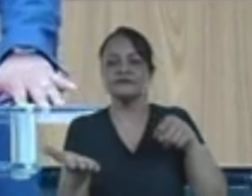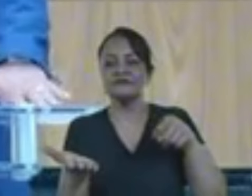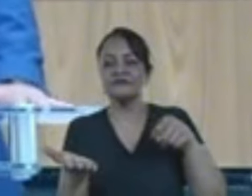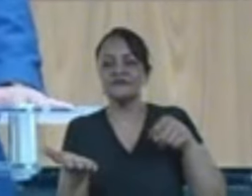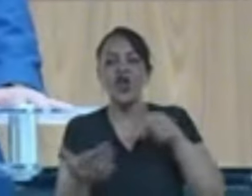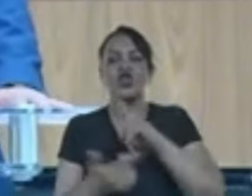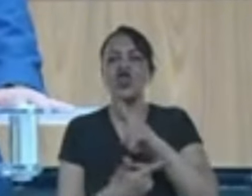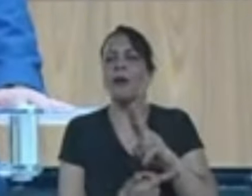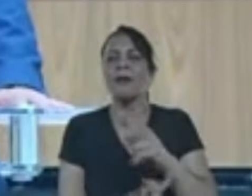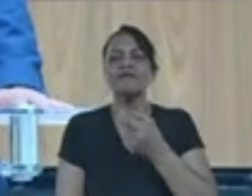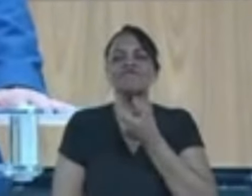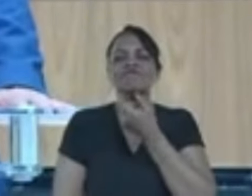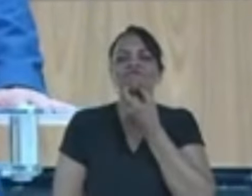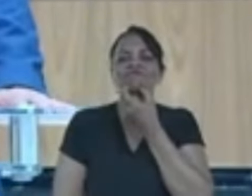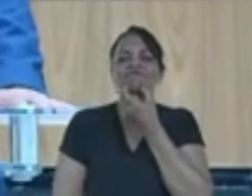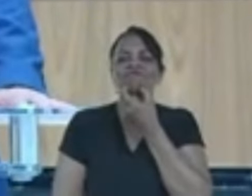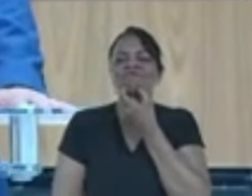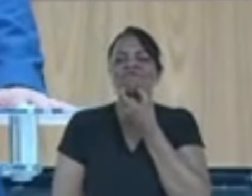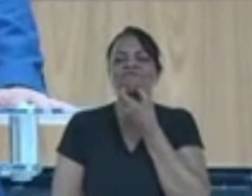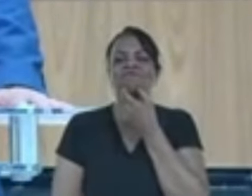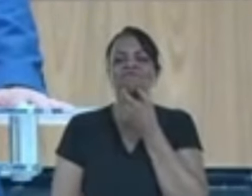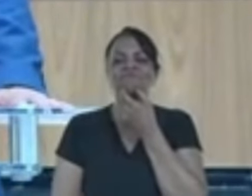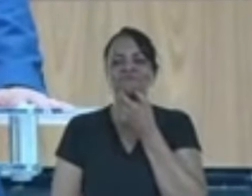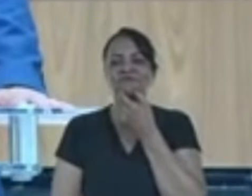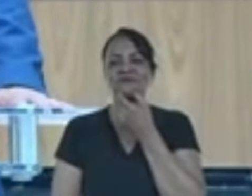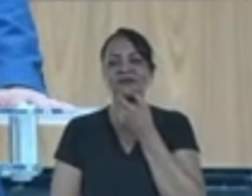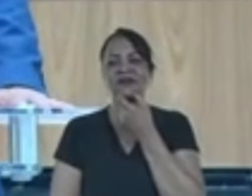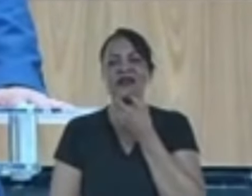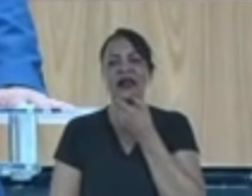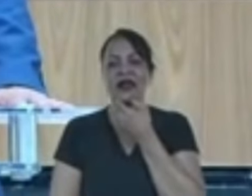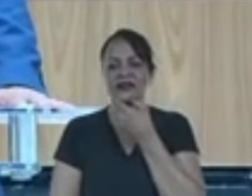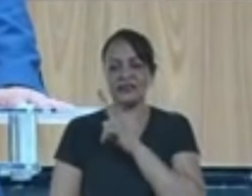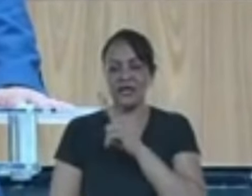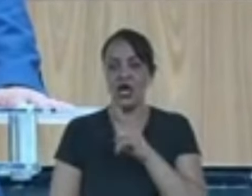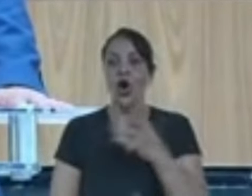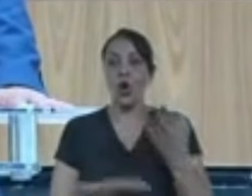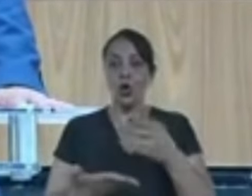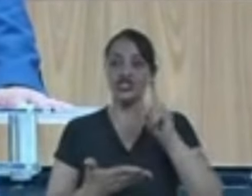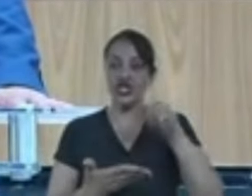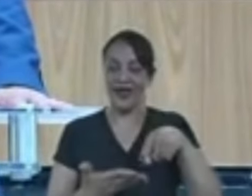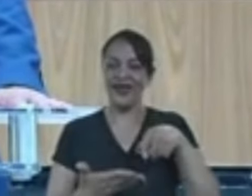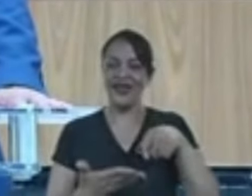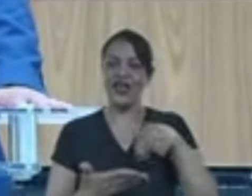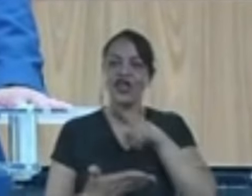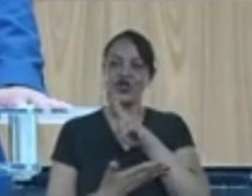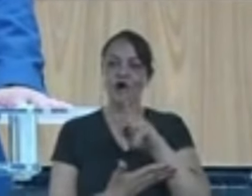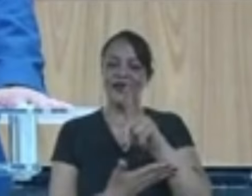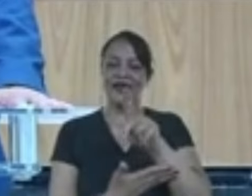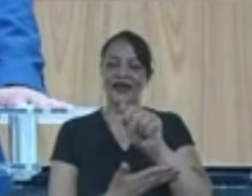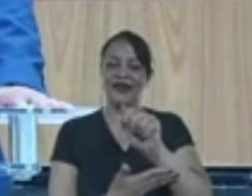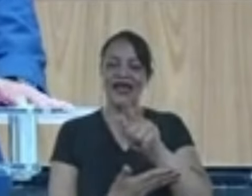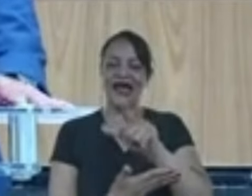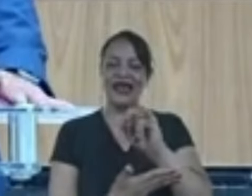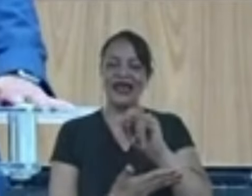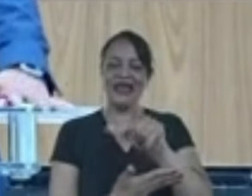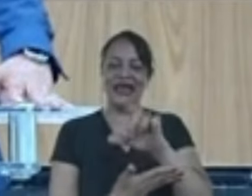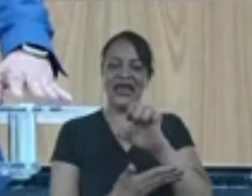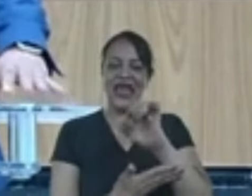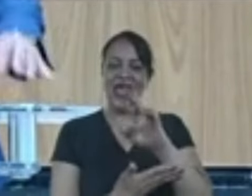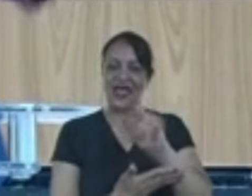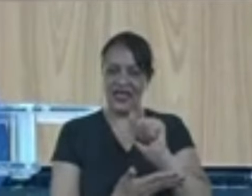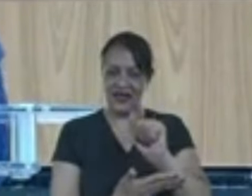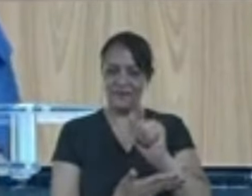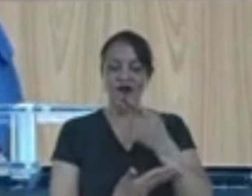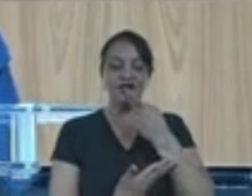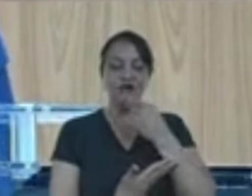Gete-Efé, em Zebulon, que hoje é a Galiléia. Deus falou com ele e disse: Jonas, eu quero que você vá pregar